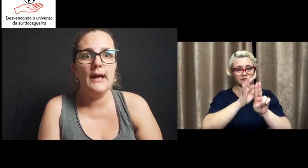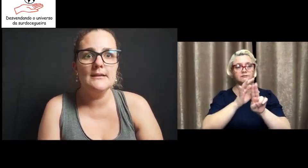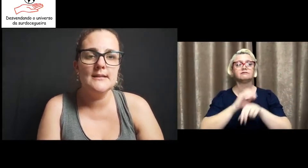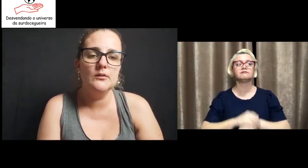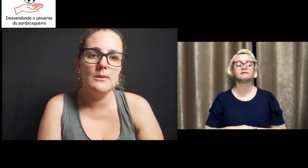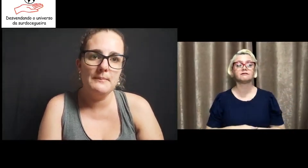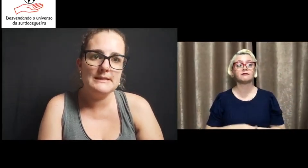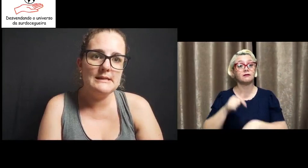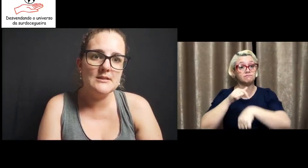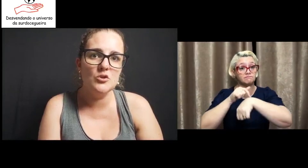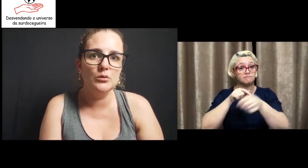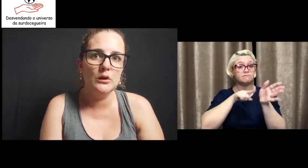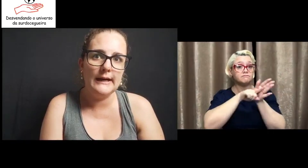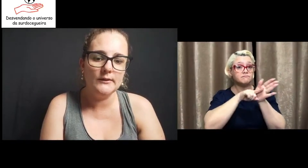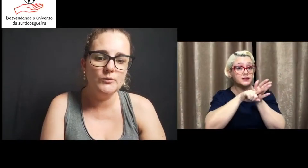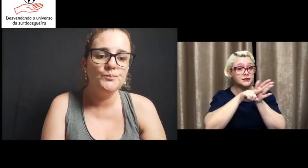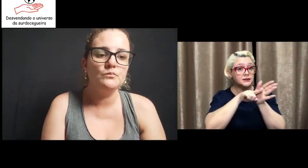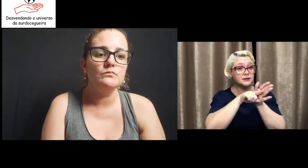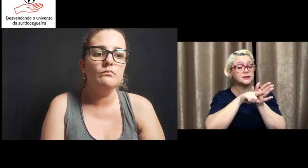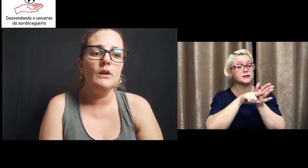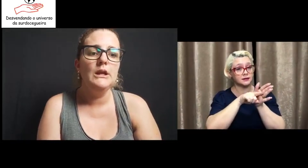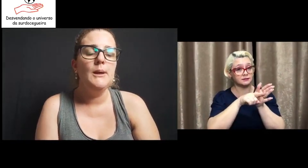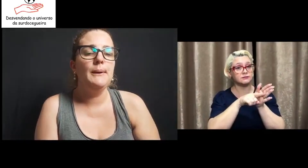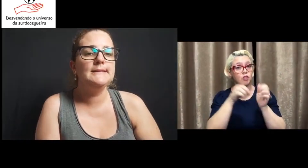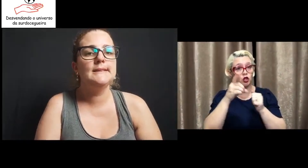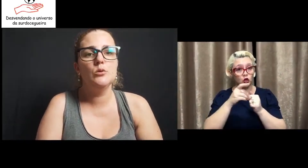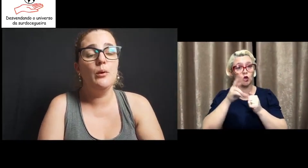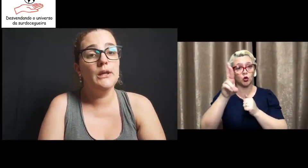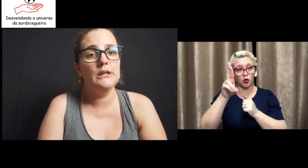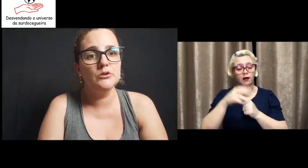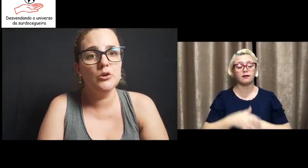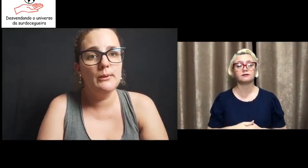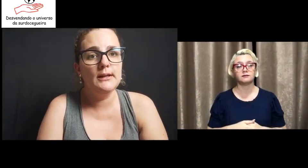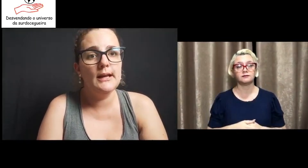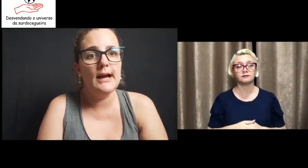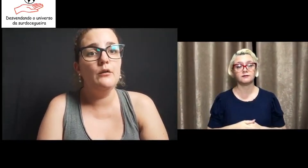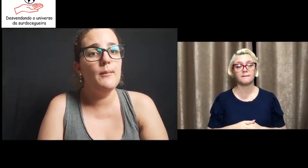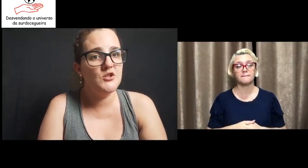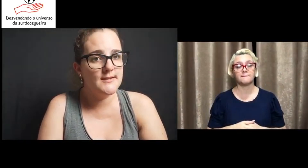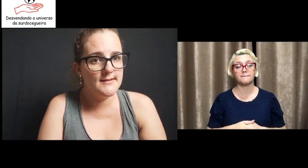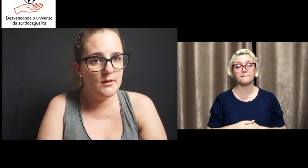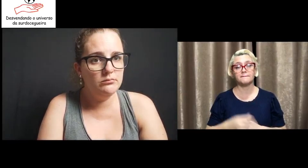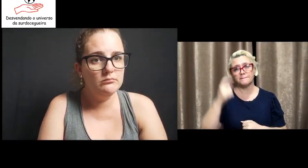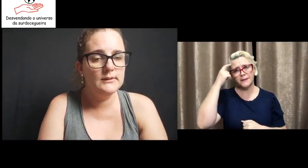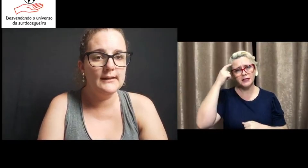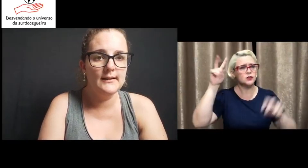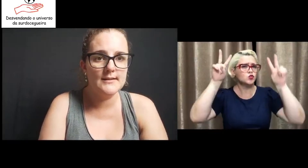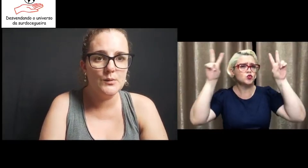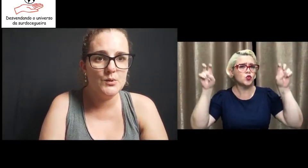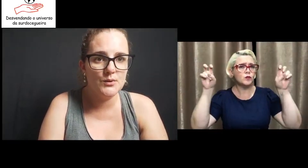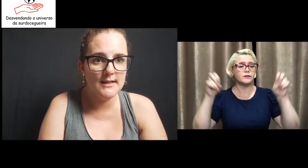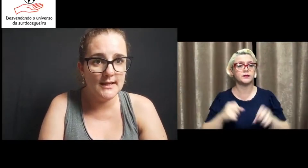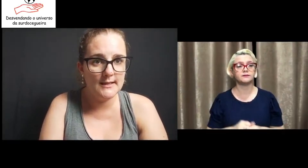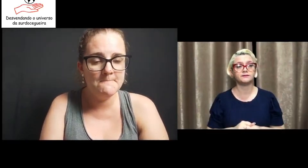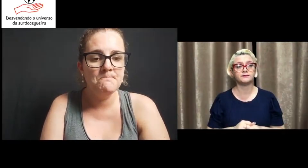estou realizando a minha pesquisa de doutorado, pensando um pouquinho sobre a alfabetização da criança